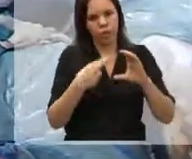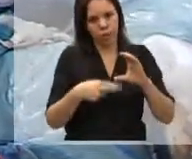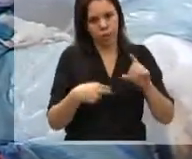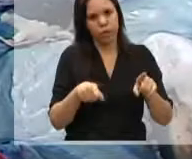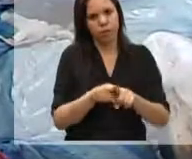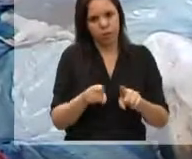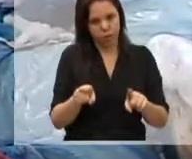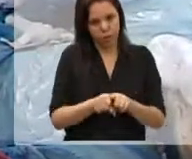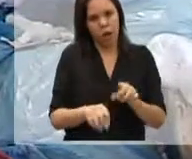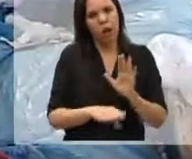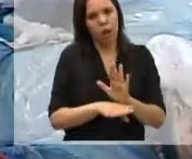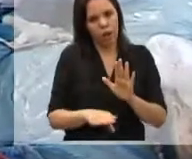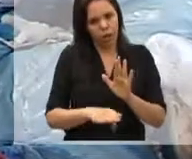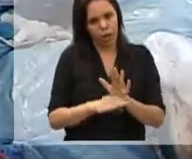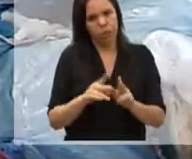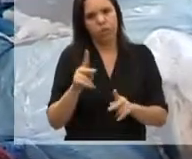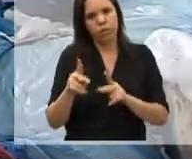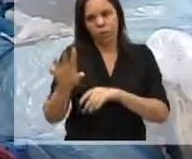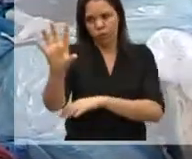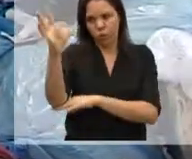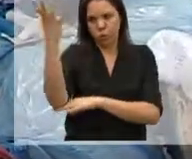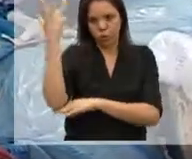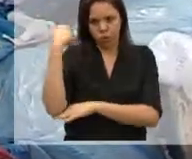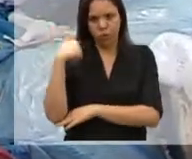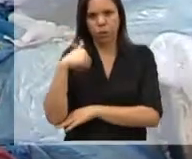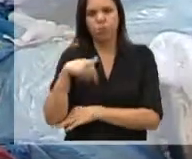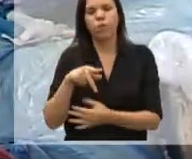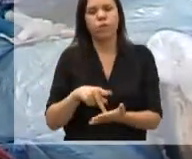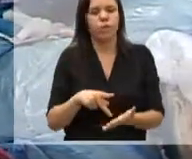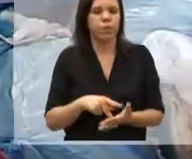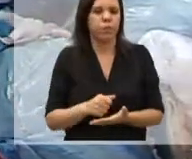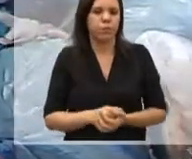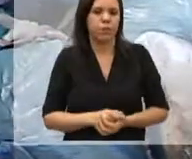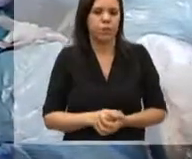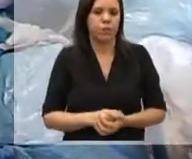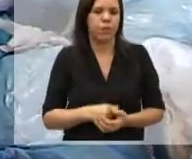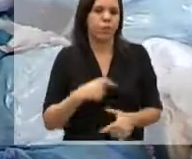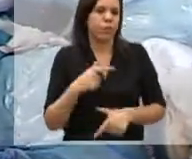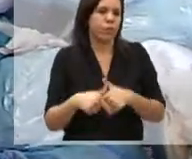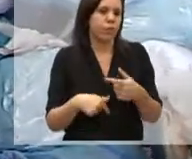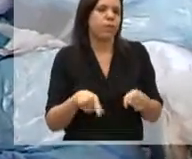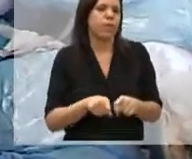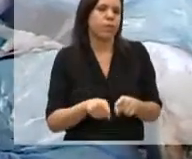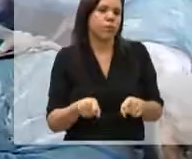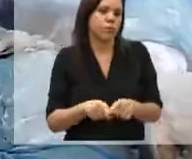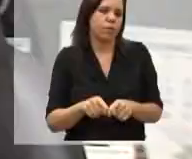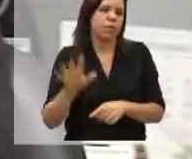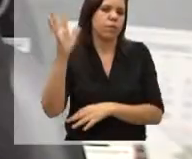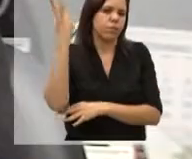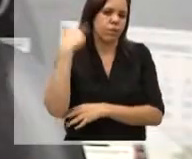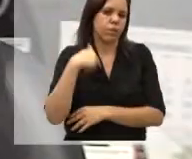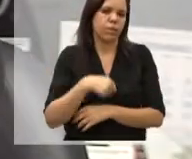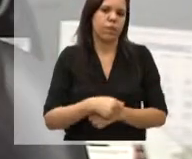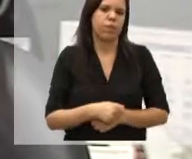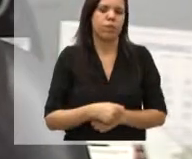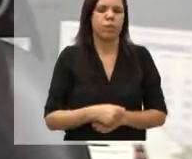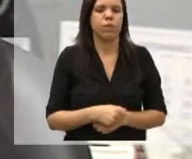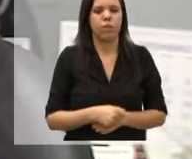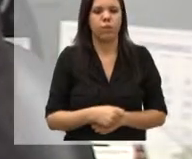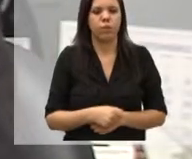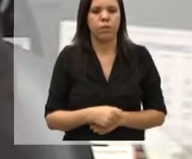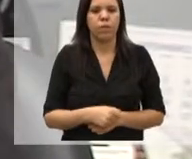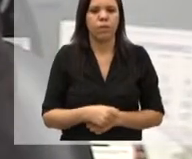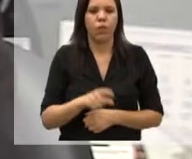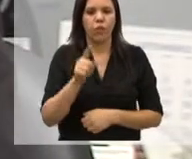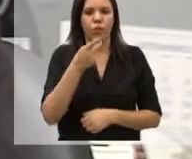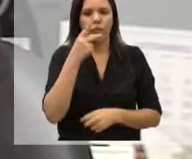que também acabam ajudando o meio ambiente, a cidade de Campinas, né? É o trabalho e também o meio ambiente. Muito bem, eu acho que